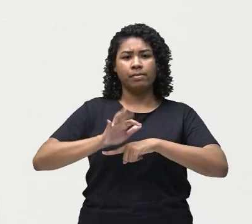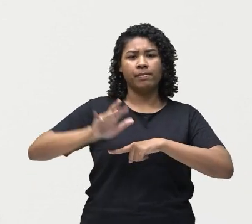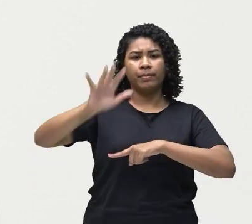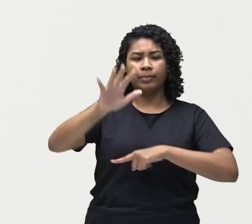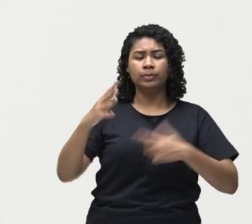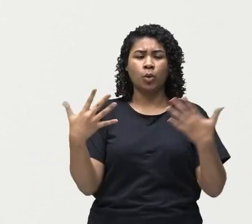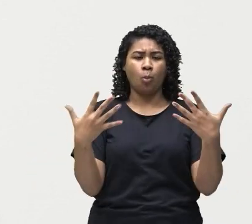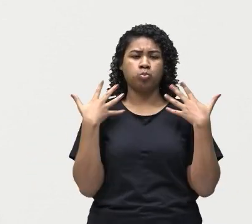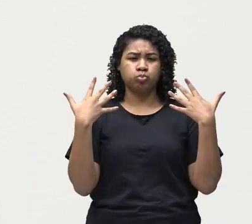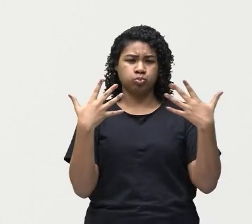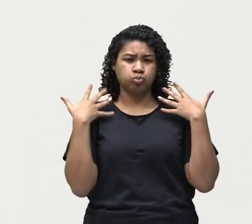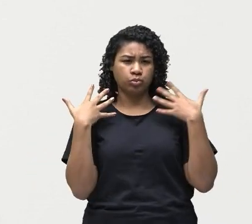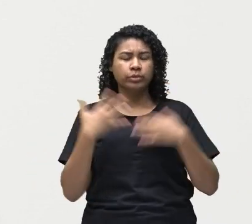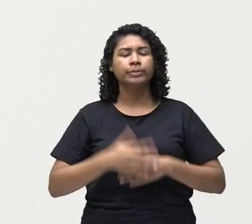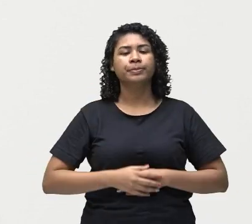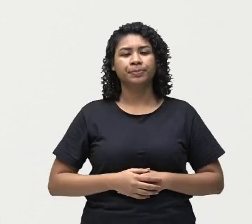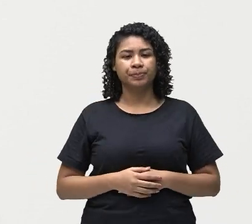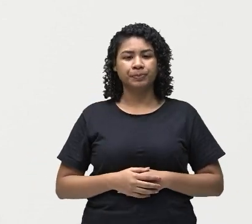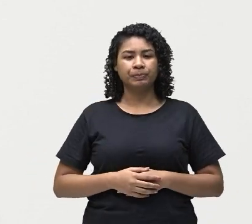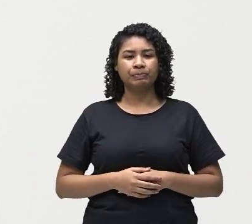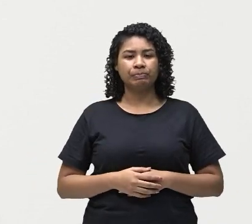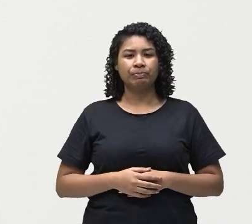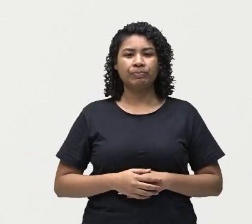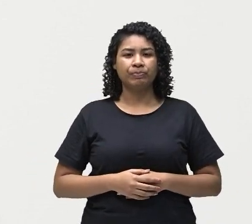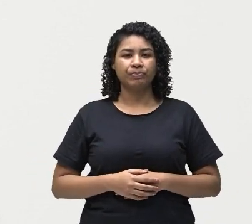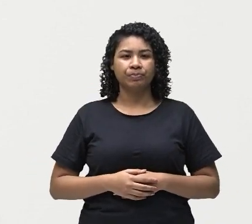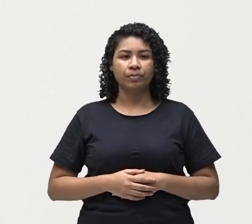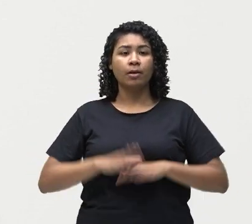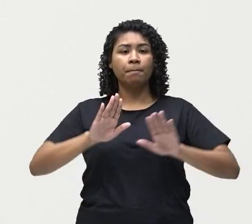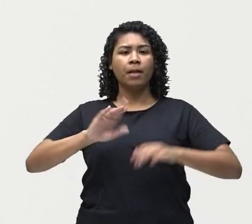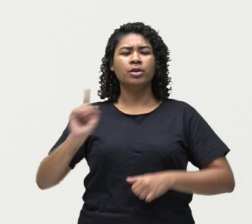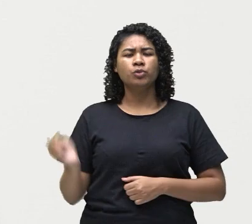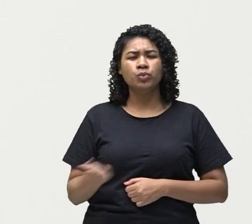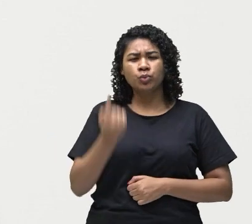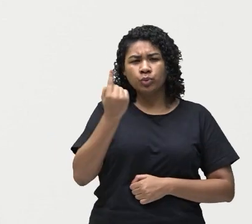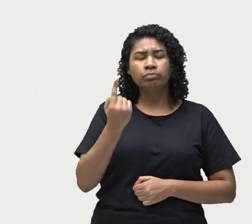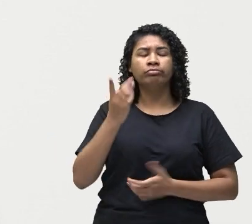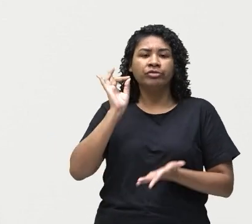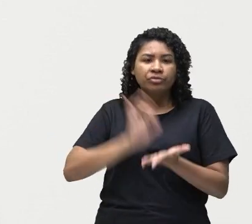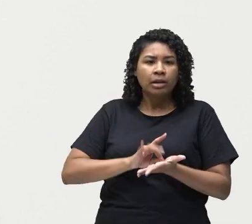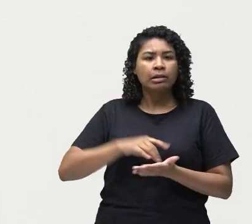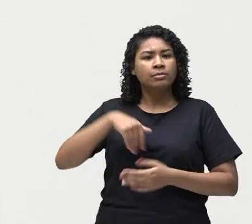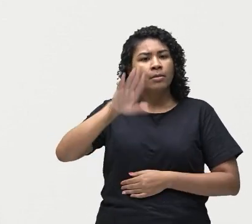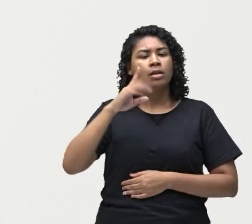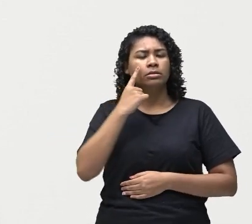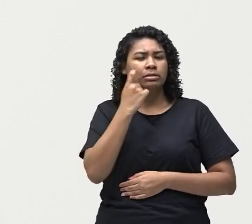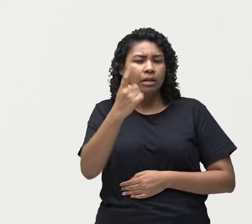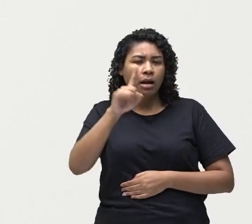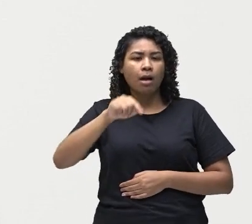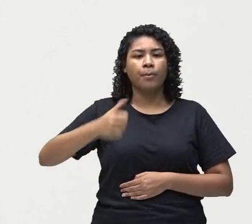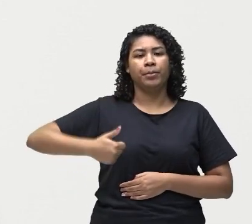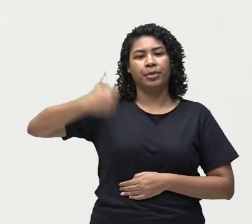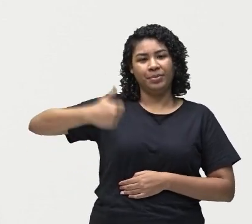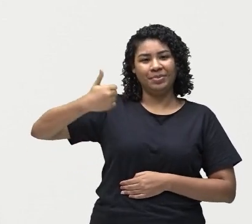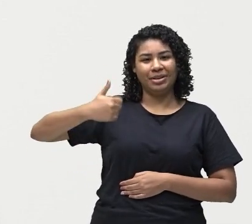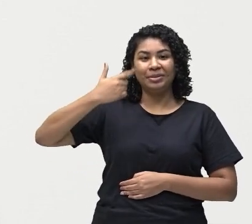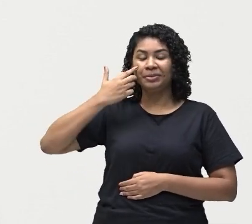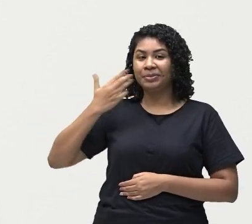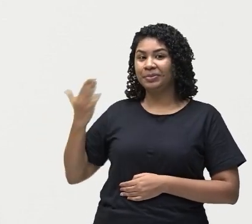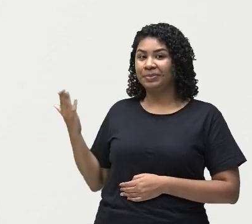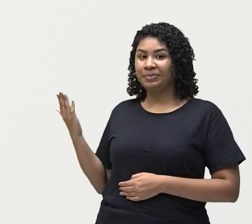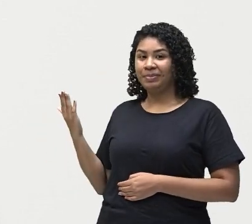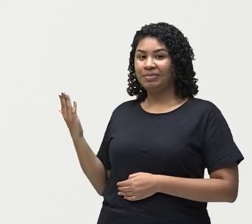o calor né o gases de escape e o calor o único que realmente interessa é o primeiro né como a gente vai